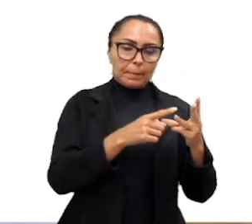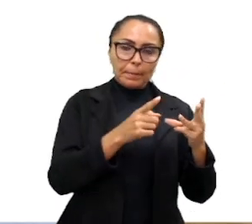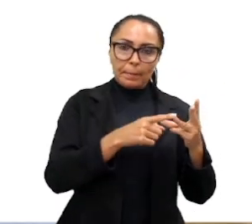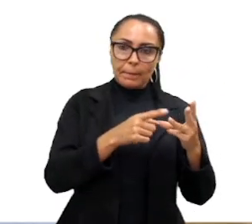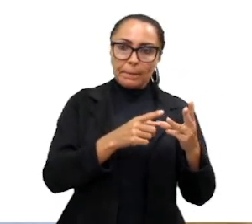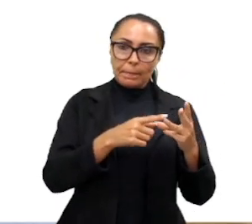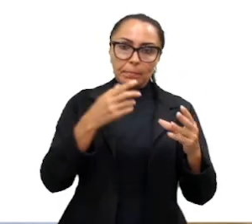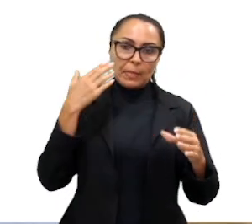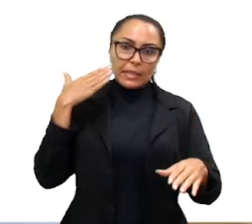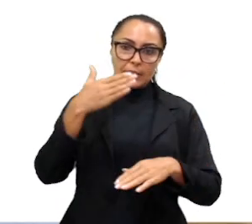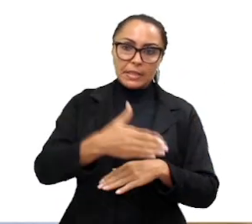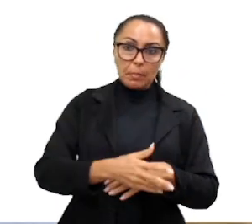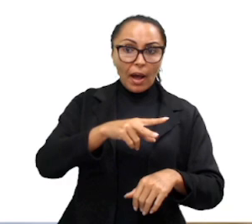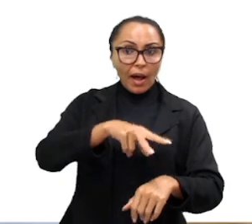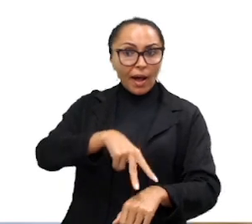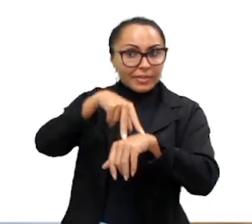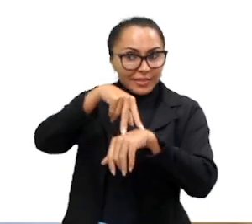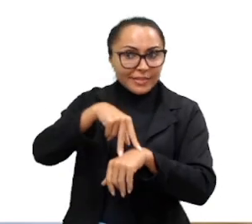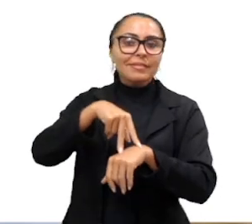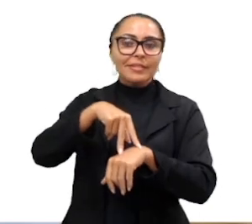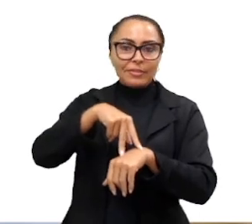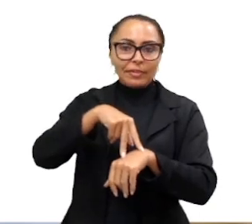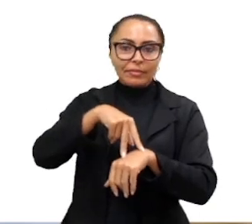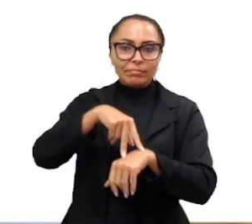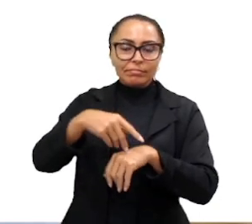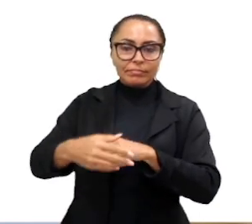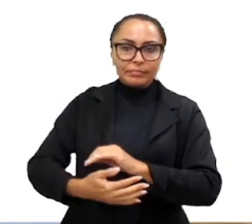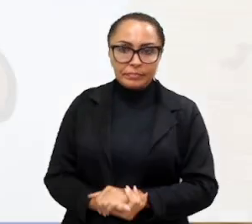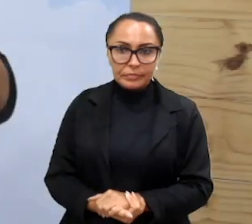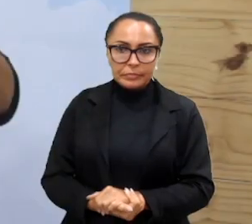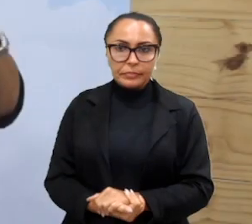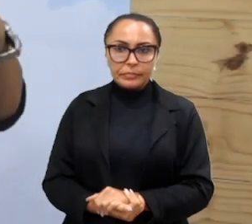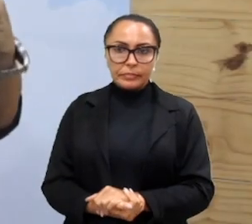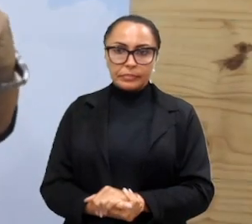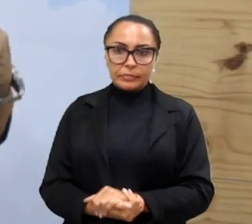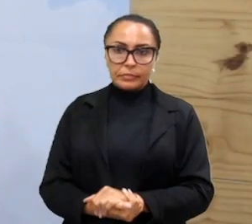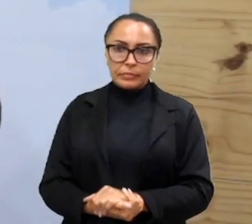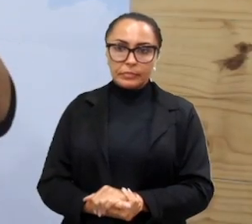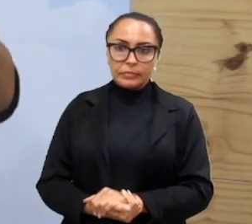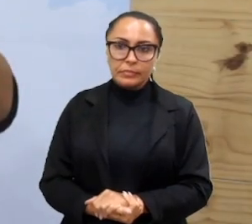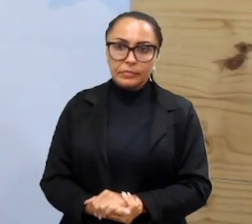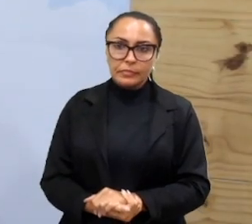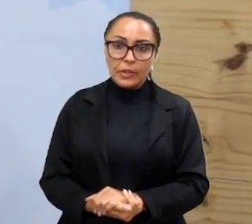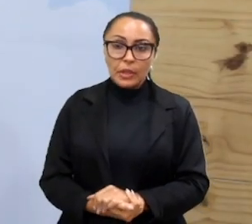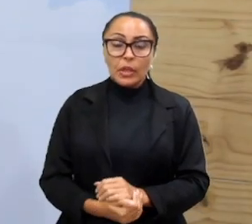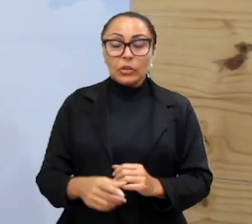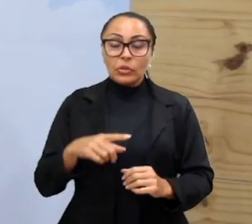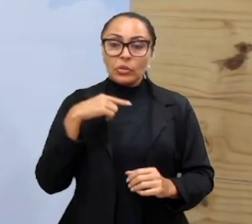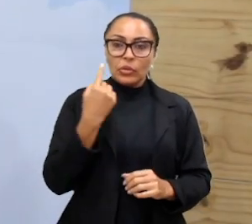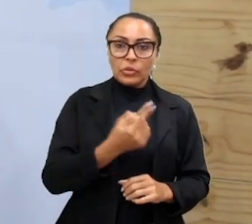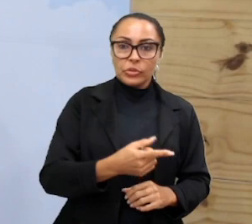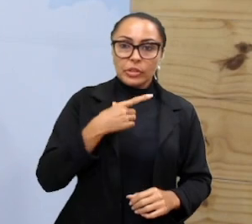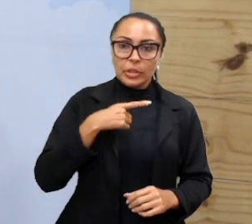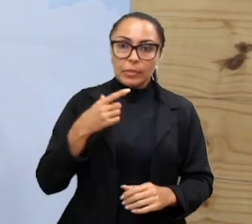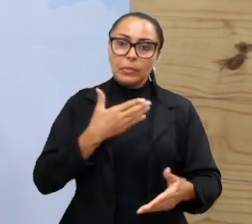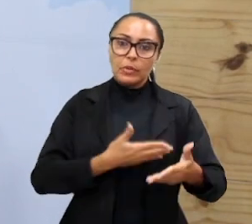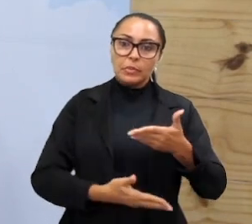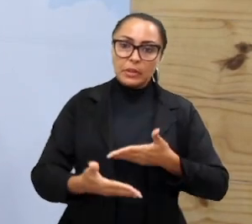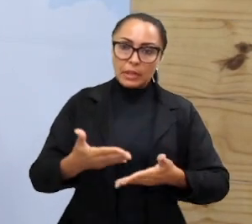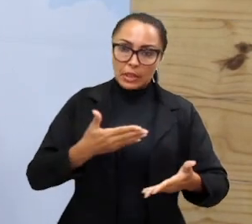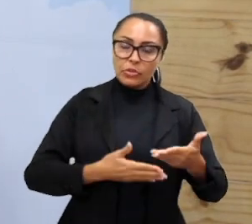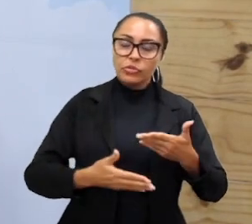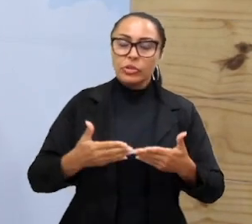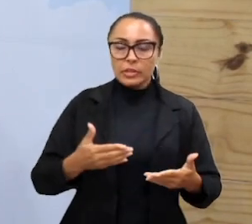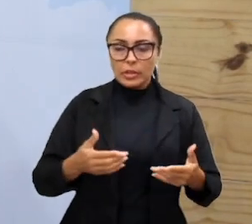participação ativa, né? Então, nós temos esses 3 ganchos, né, que nós temos a possibilidade de estar interagindo de forma direta com